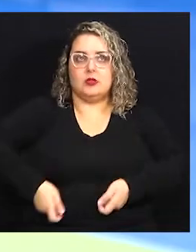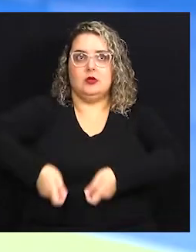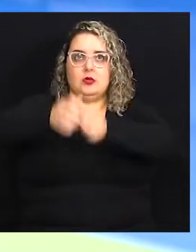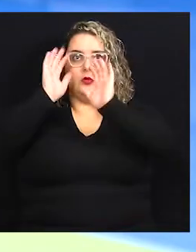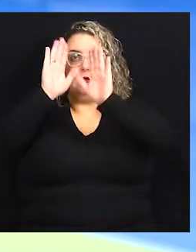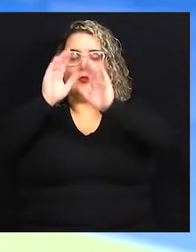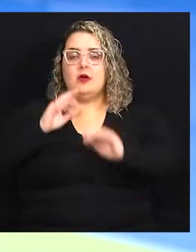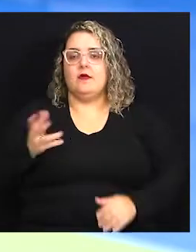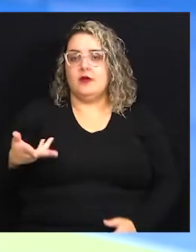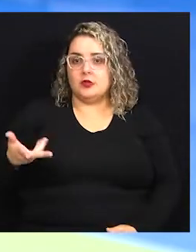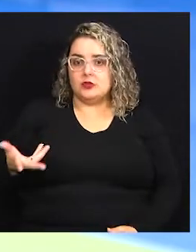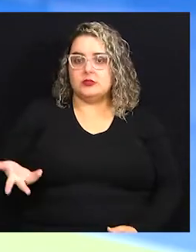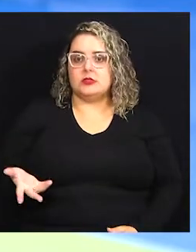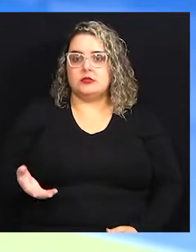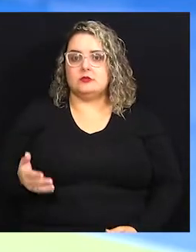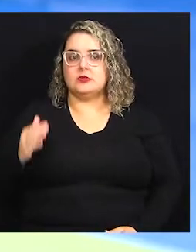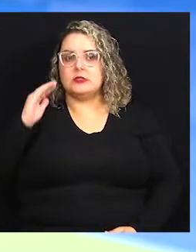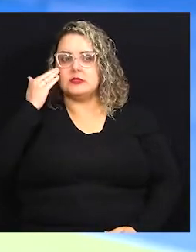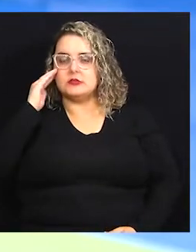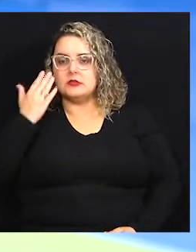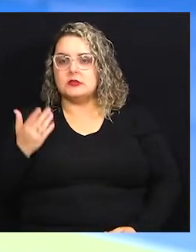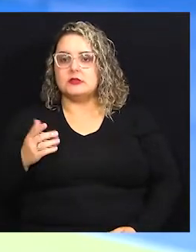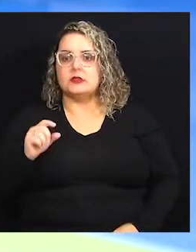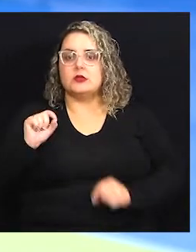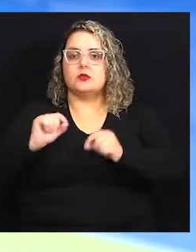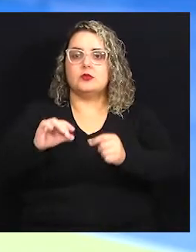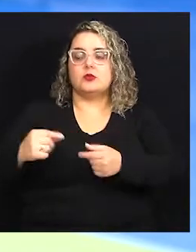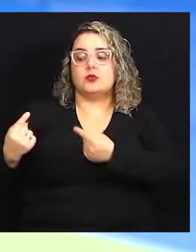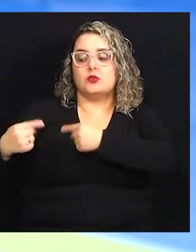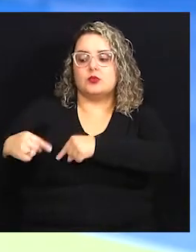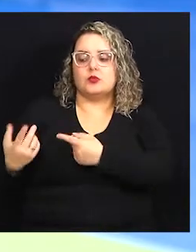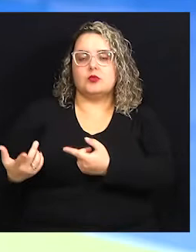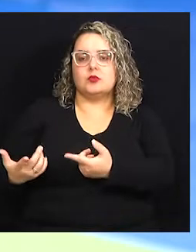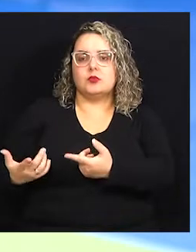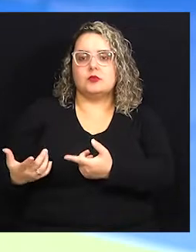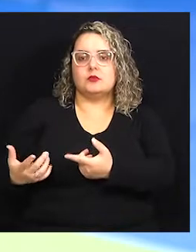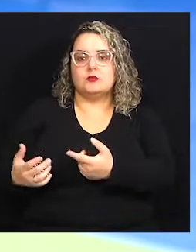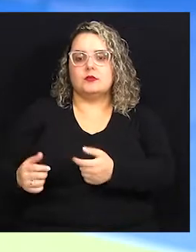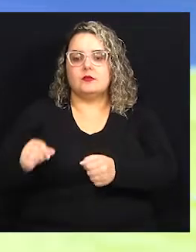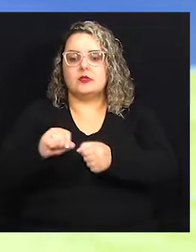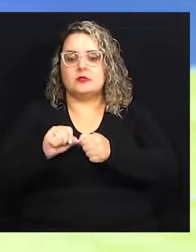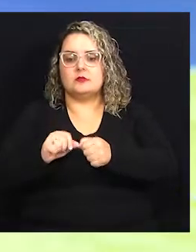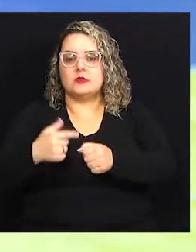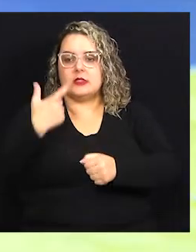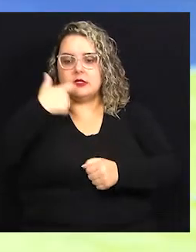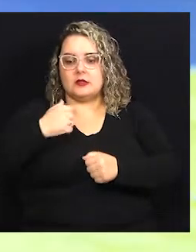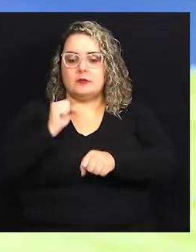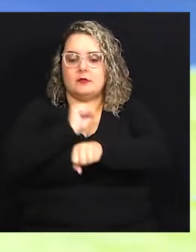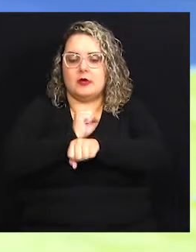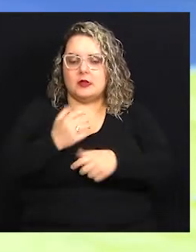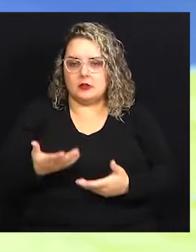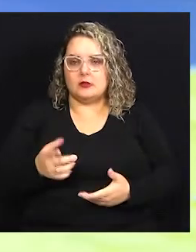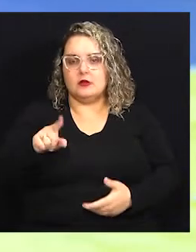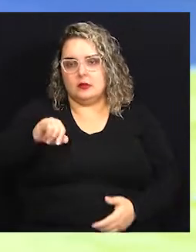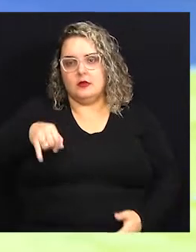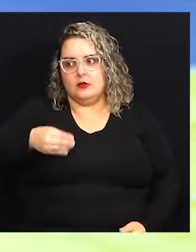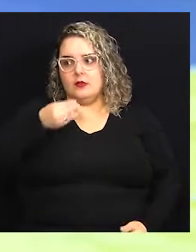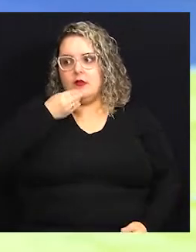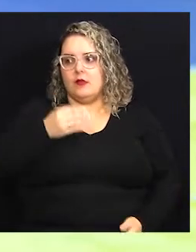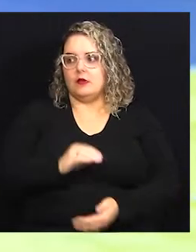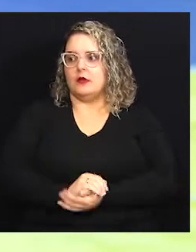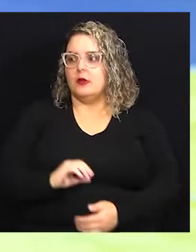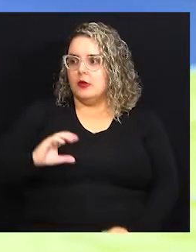jogo, tentar identificar que o adversário estava fazendo para me neutralizar, entendeu? Então essa era uma vantagem. Chicão,